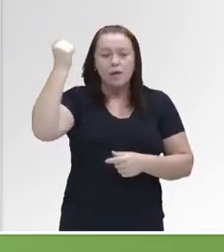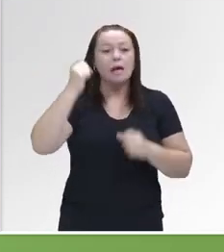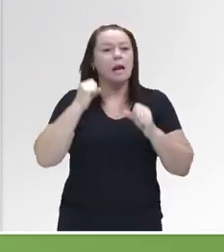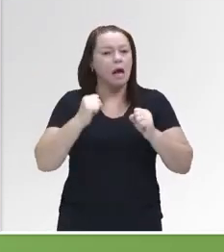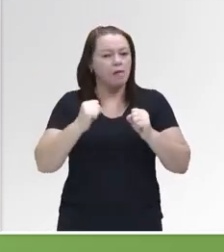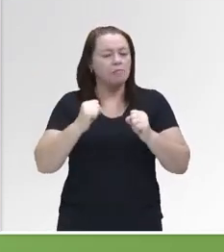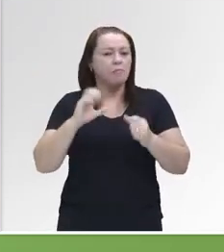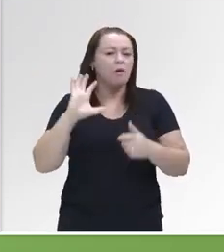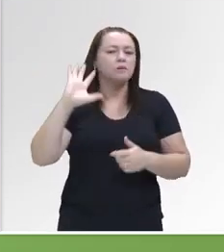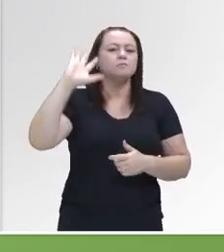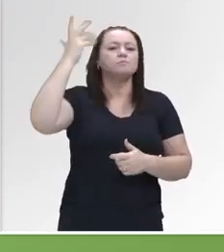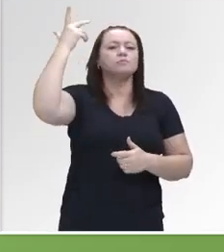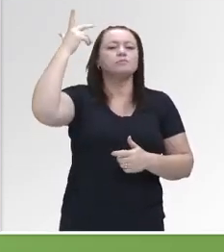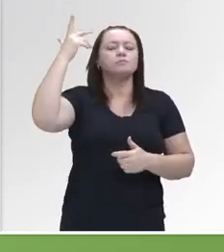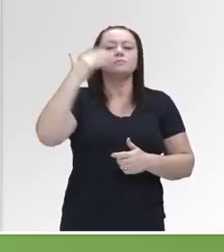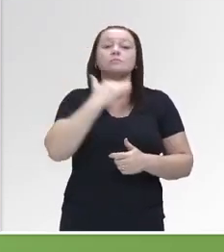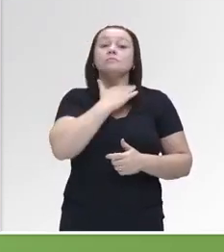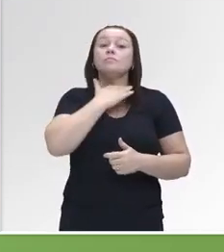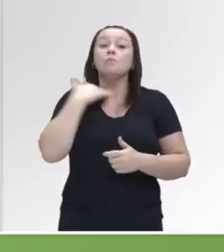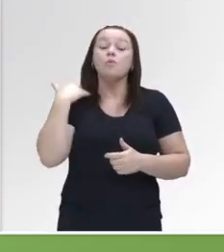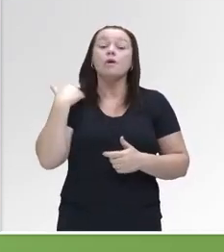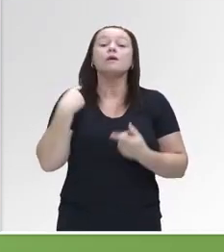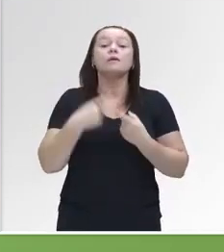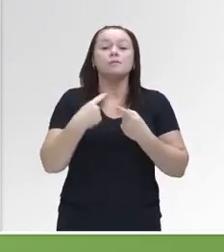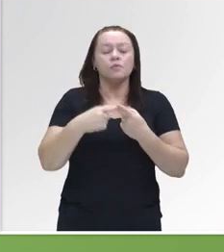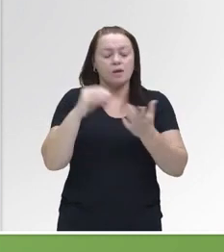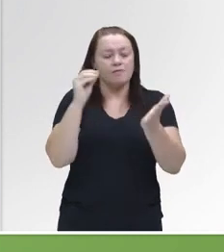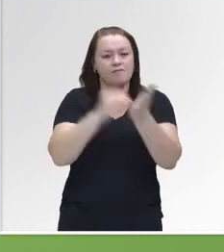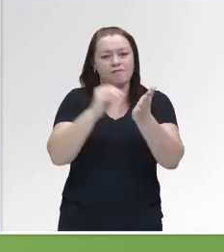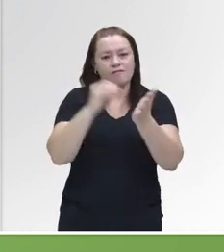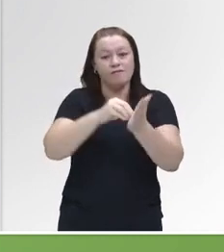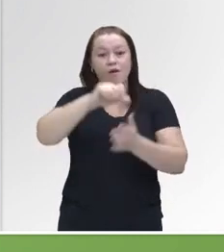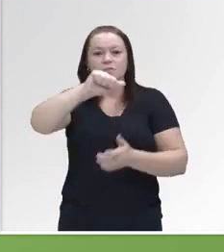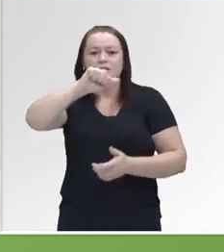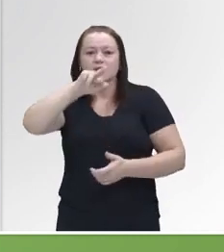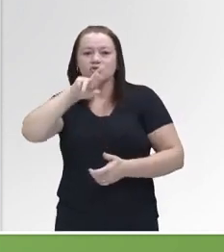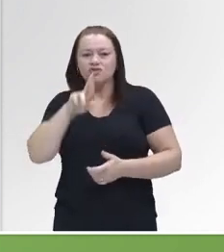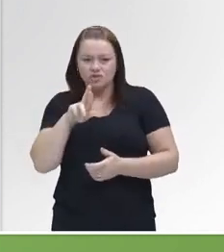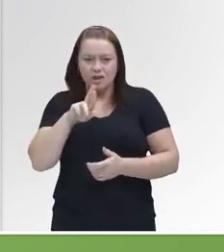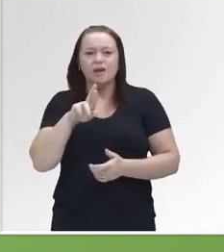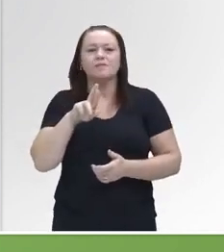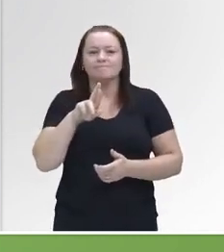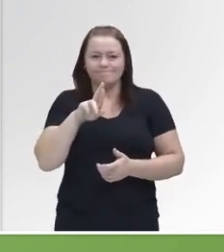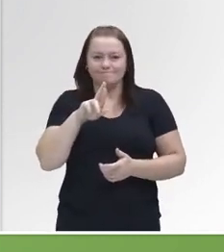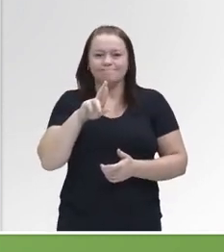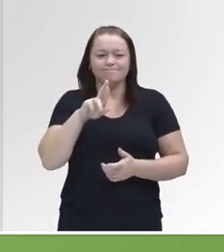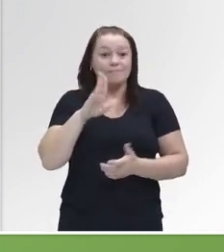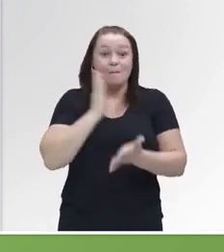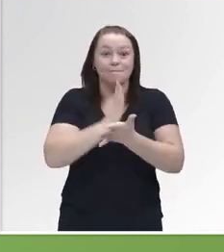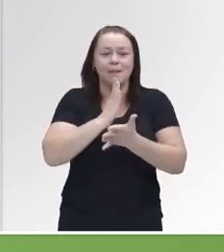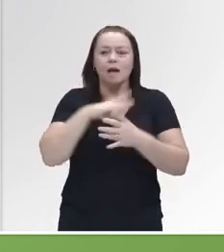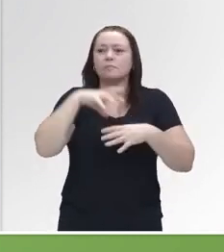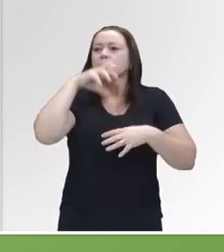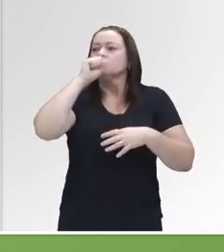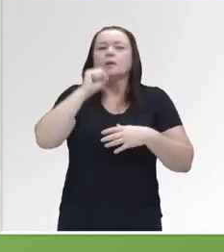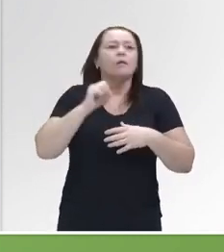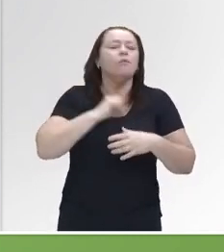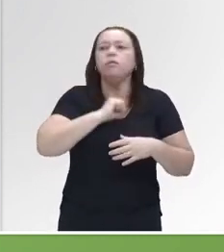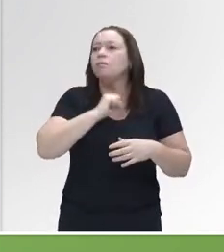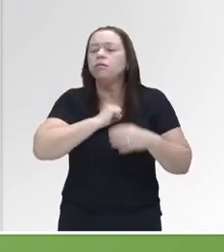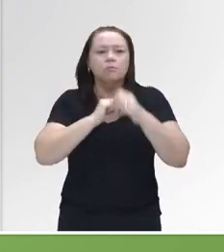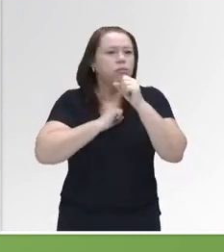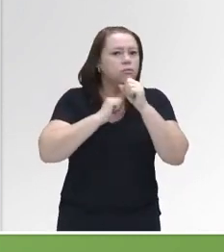por asfixia. Asfixia quer dizer falta de oxigênio, ele para de respirar, né? Porque as